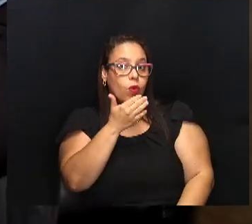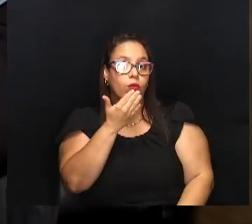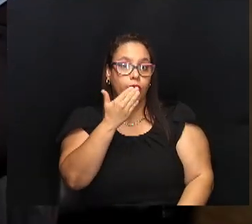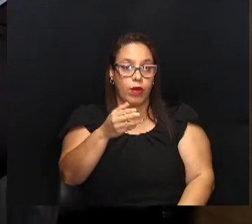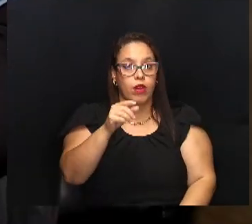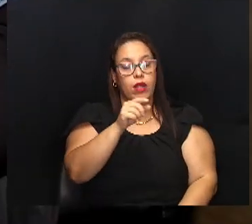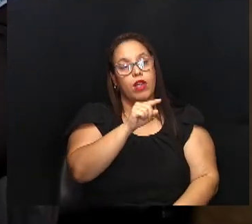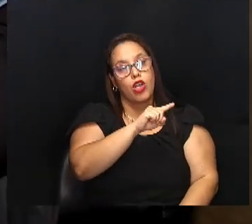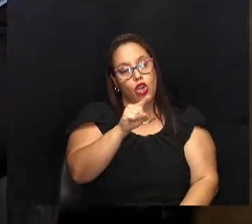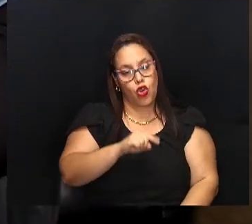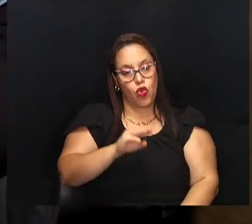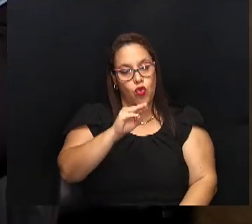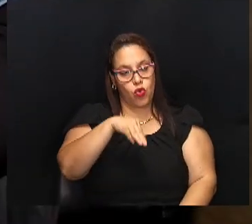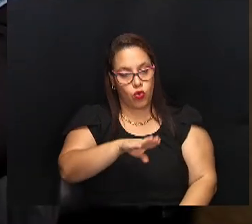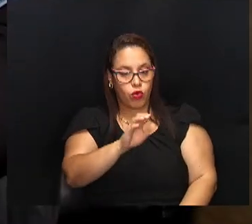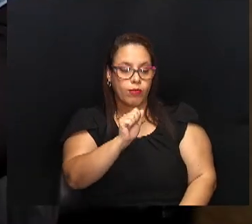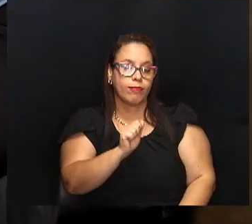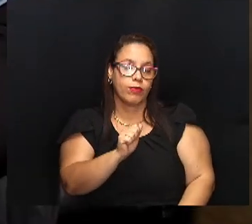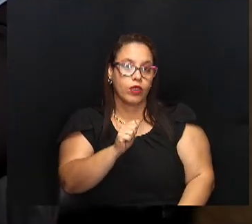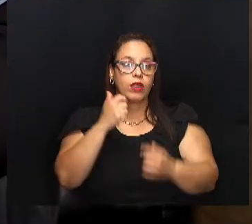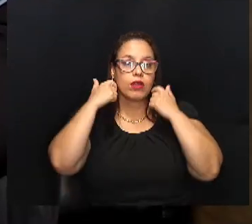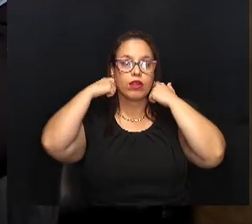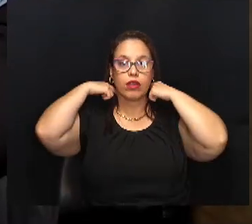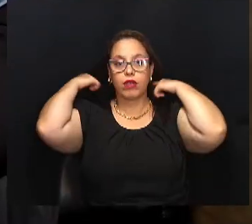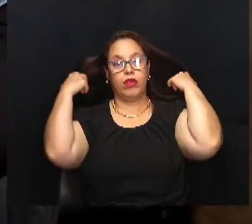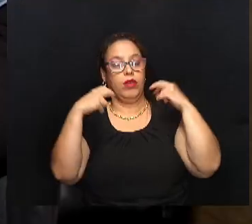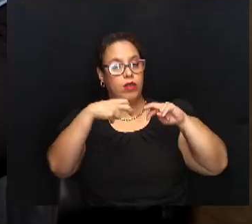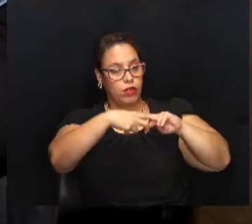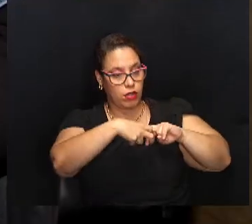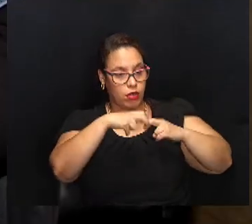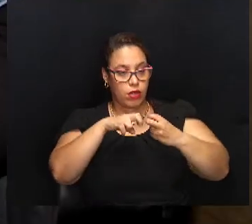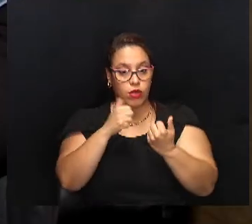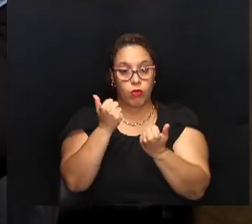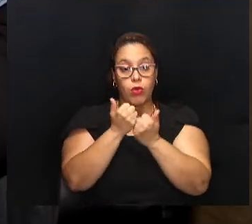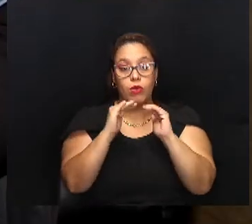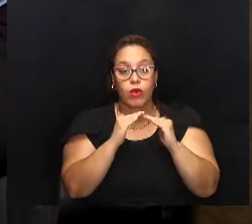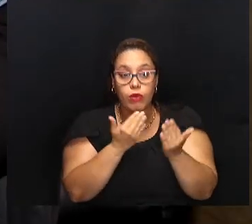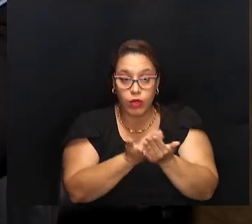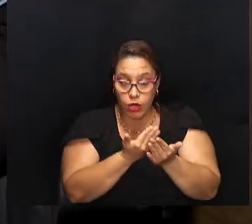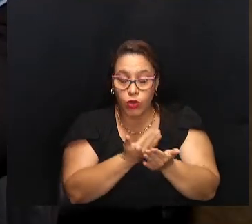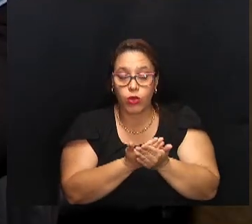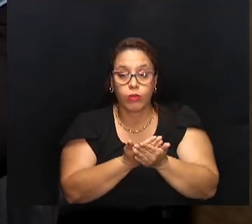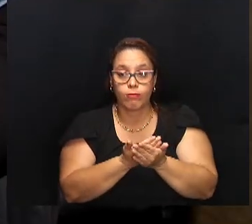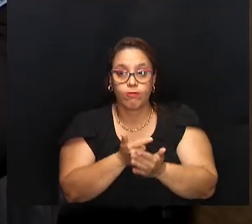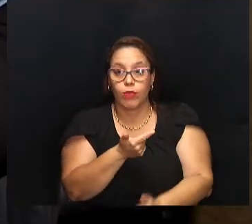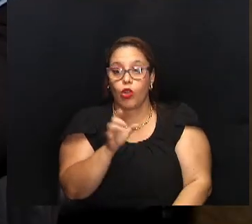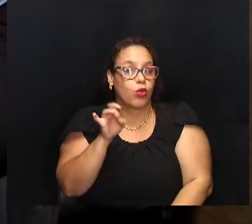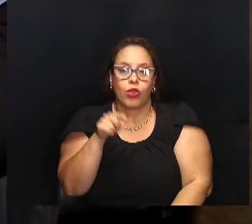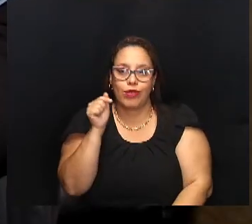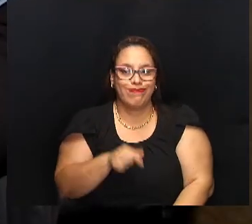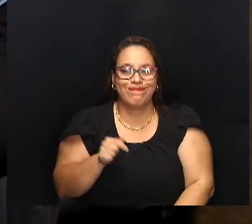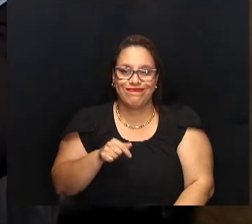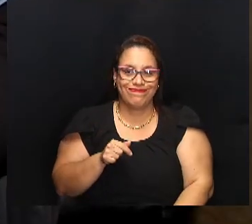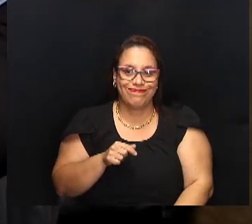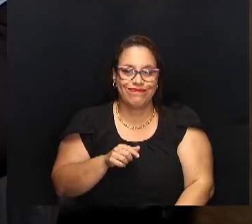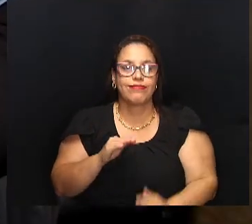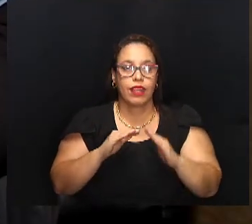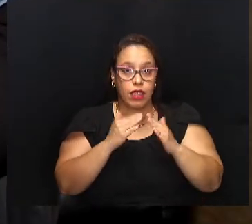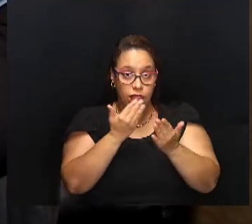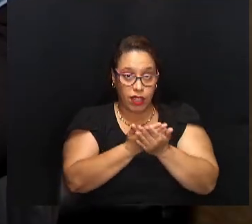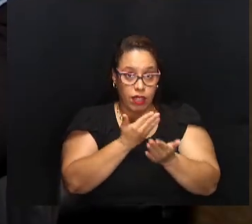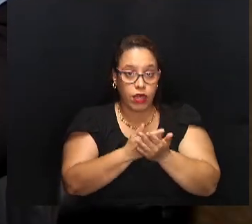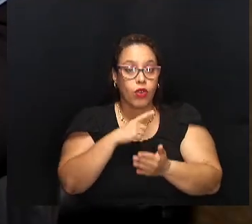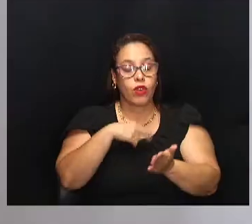zumba. Então, assim, né, eu quero pôr a capoeira. E eu tenho a parceria da escola, né? Então, hoje eu não tenho só esse espaço, eu tenho também a escola, que é onde eu